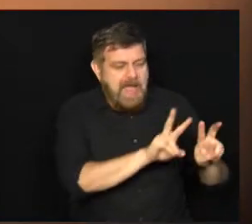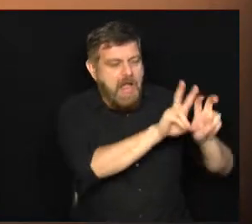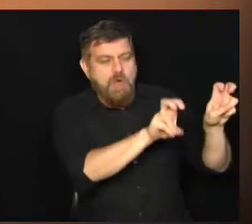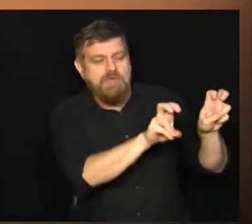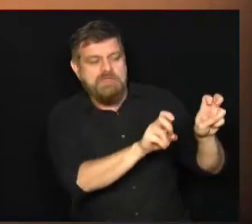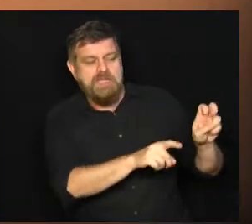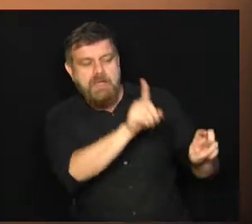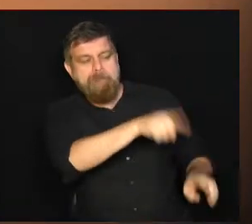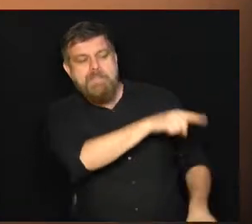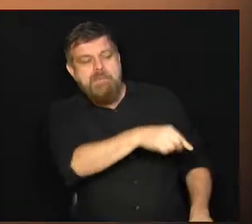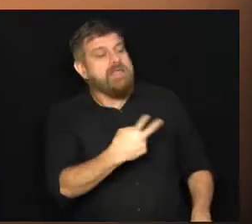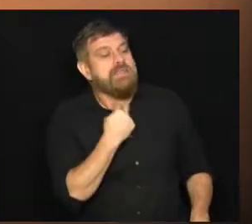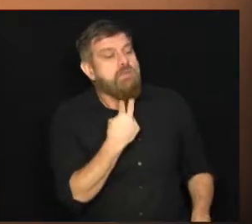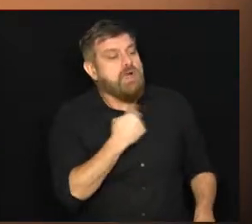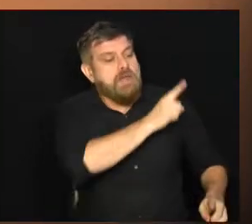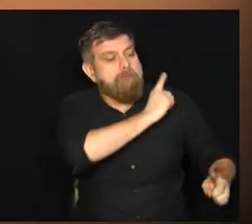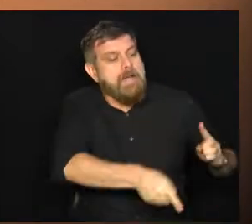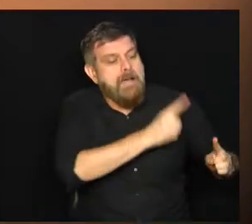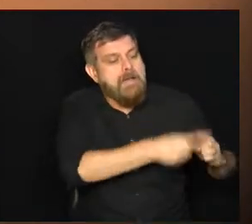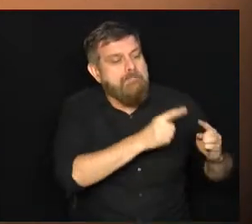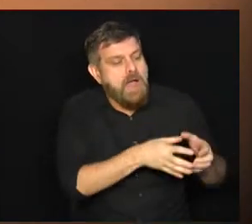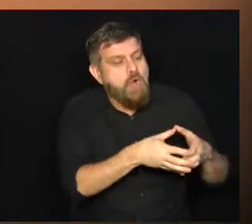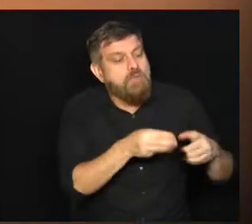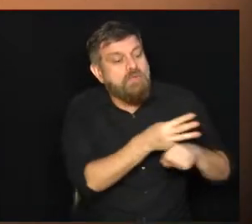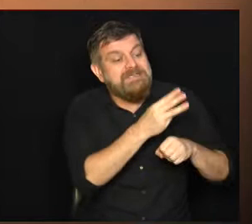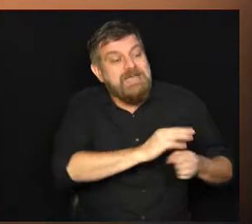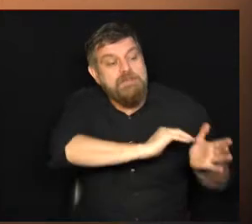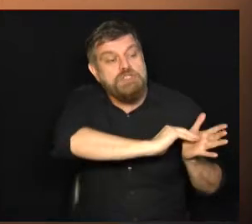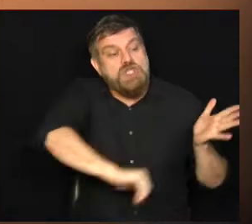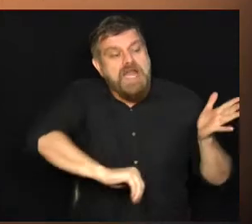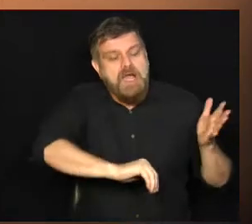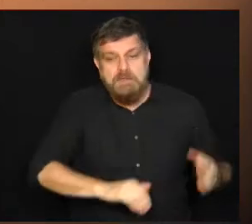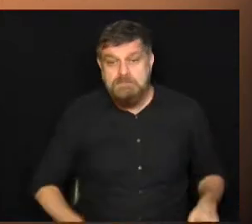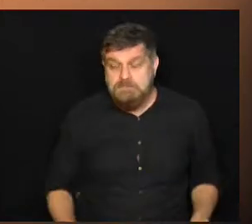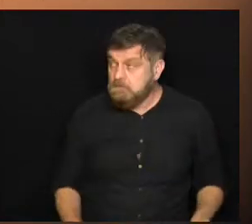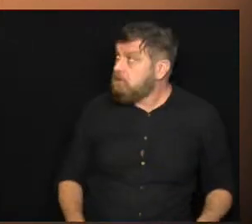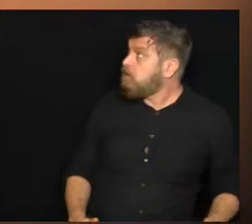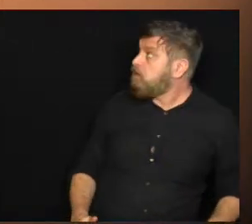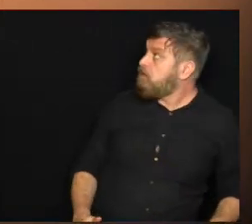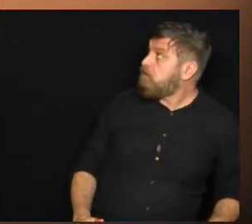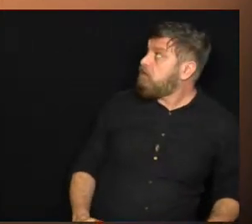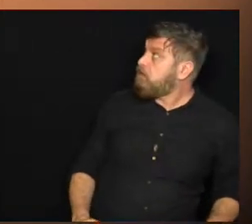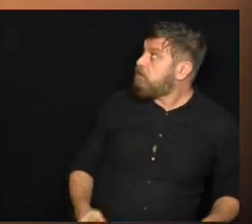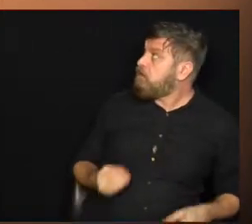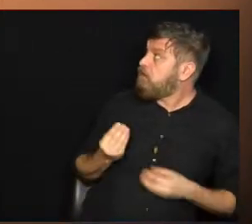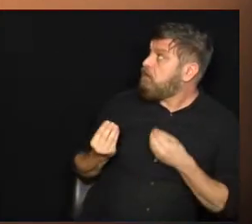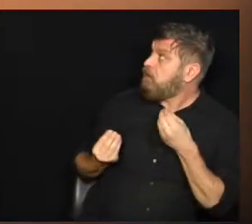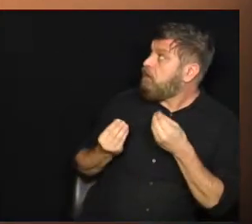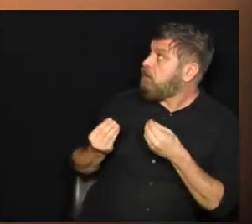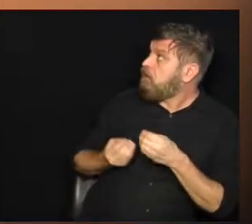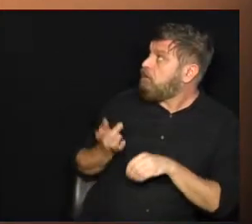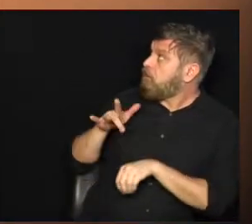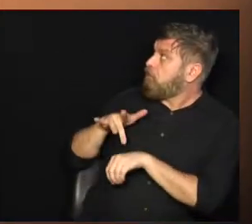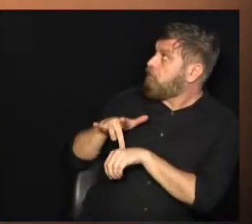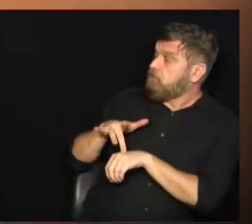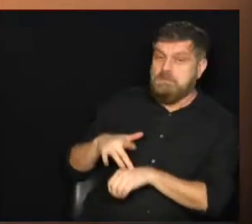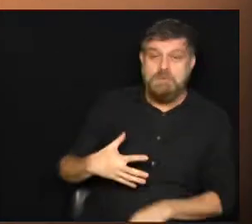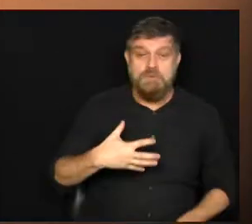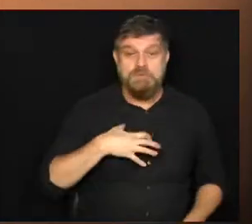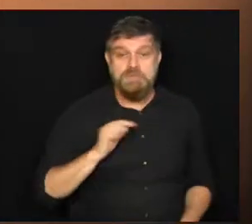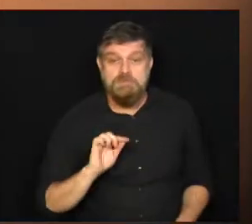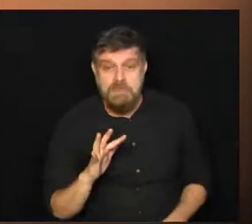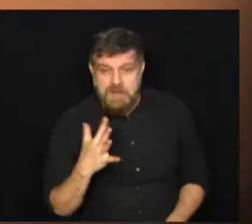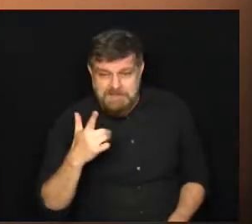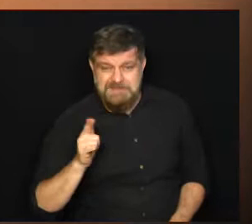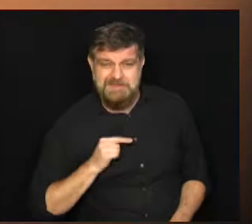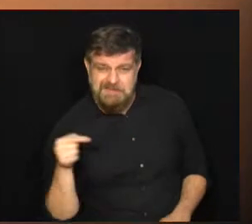sua proposta, sua sugestão no grupo de WhatsApp, né? E a forma que tudo isso foi conduzido,